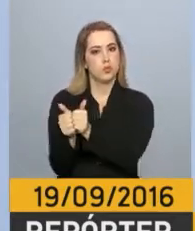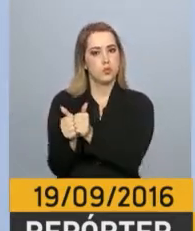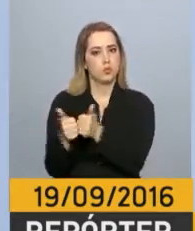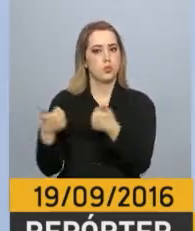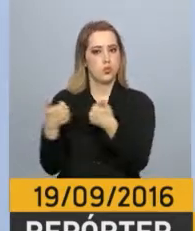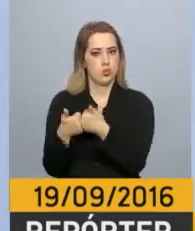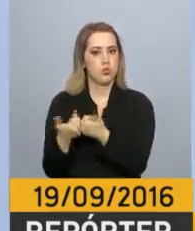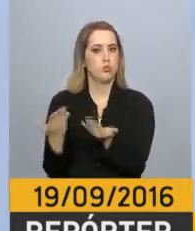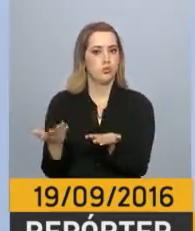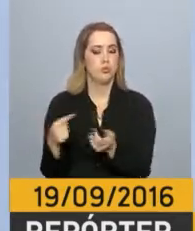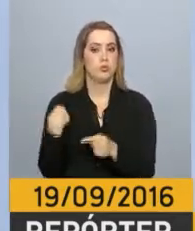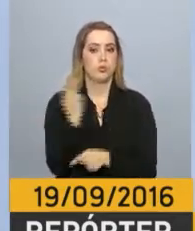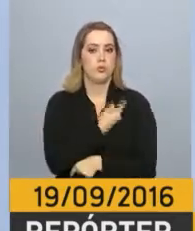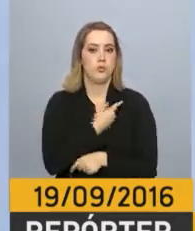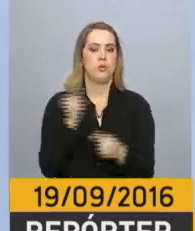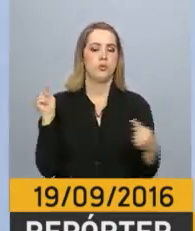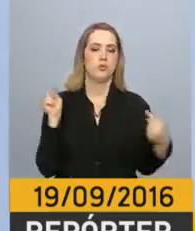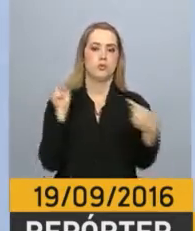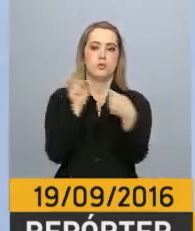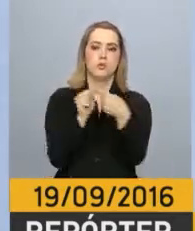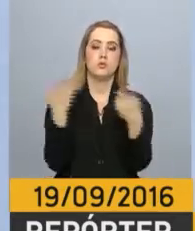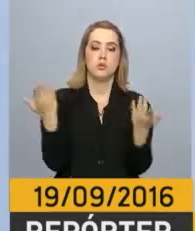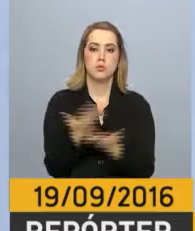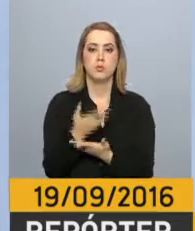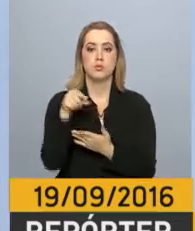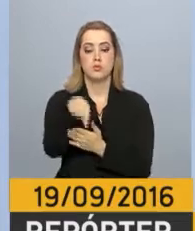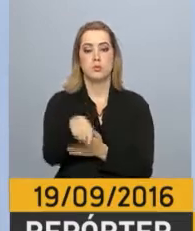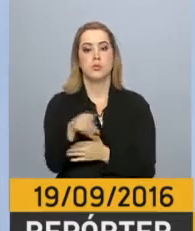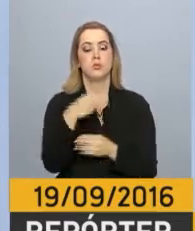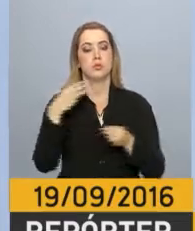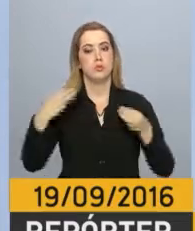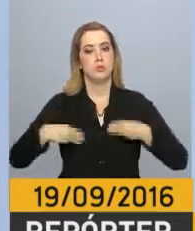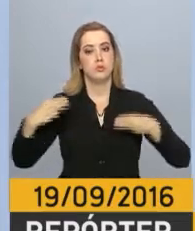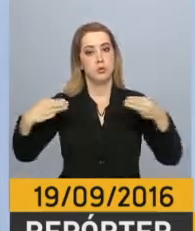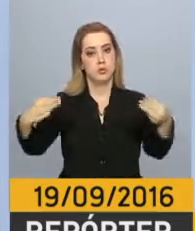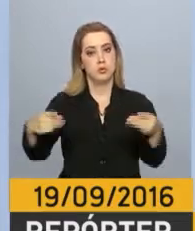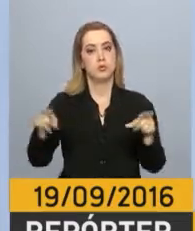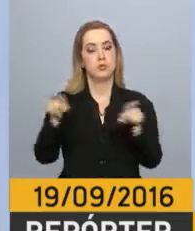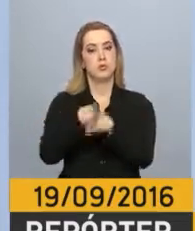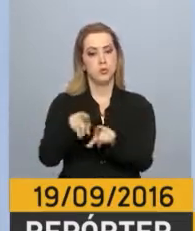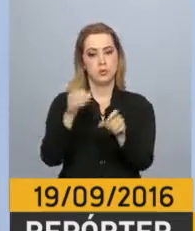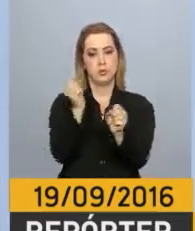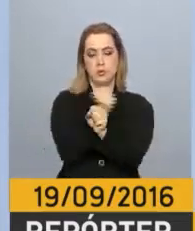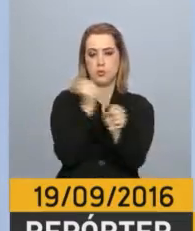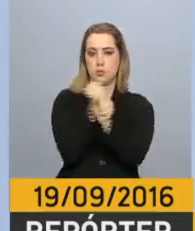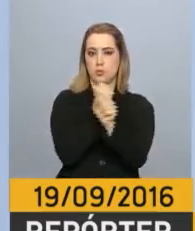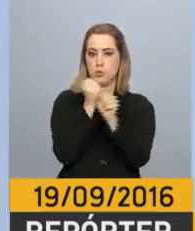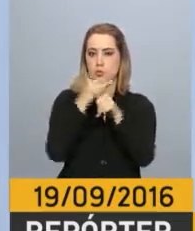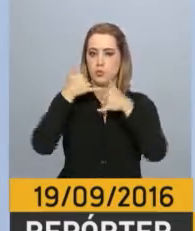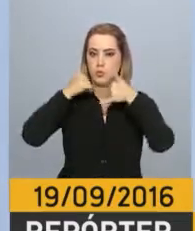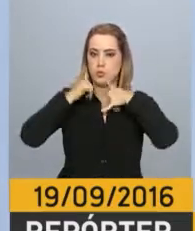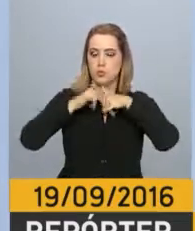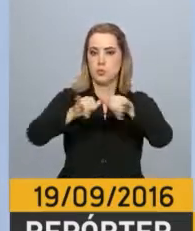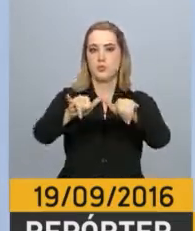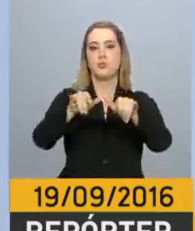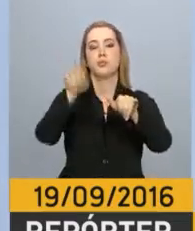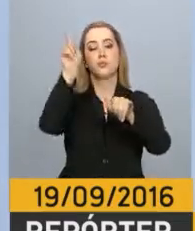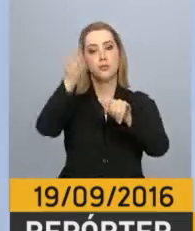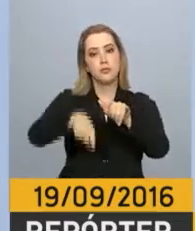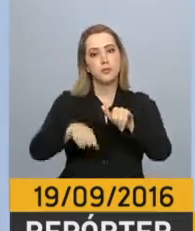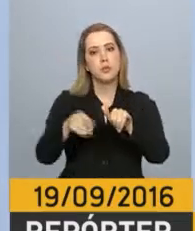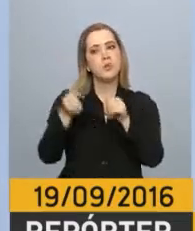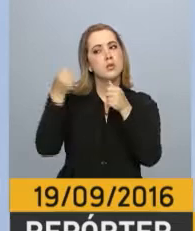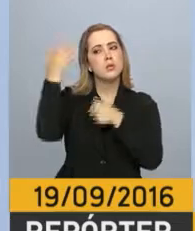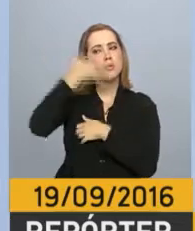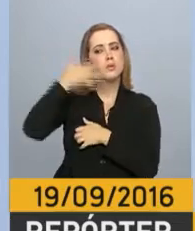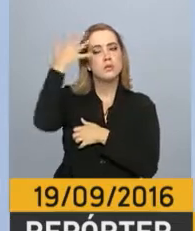O nosso objetivo, enquanto ministro das áreas fins, aqui no caso infraestrutura e energia, foi explicar a esses investidores